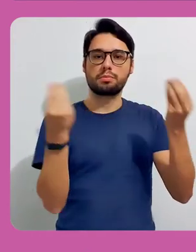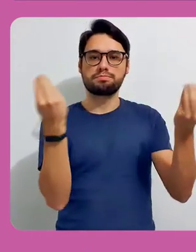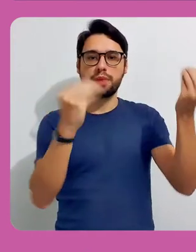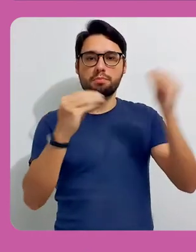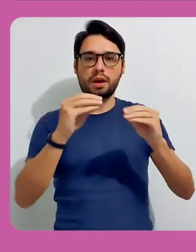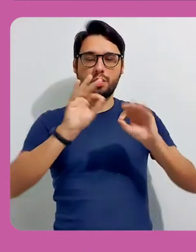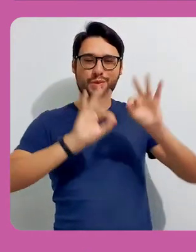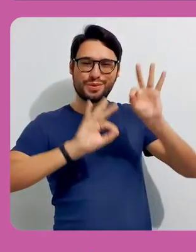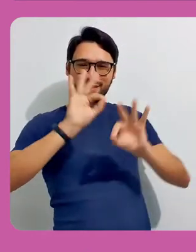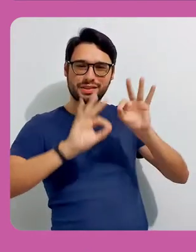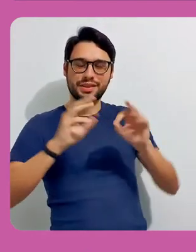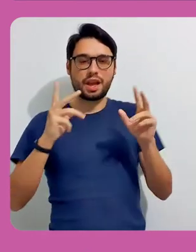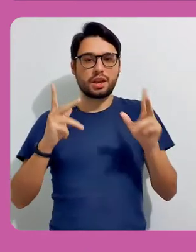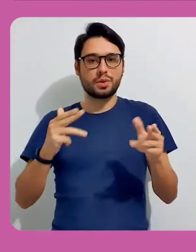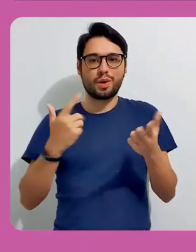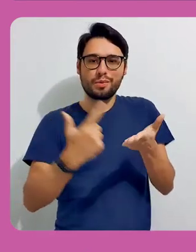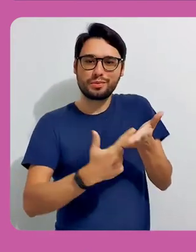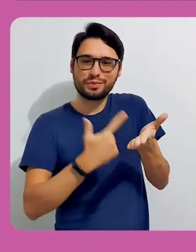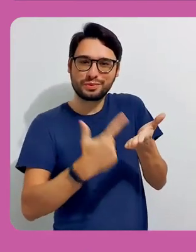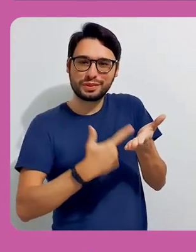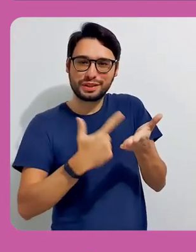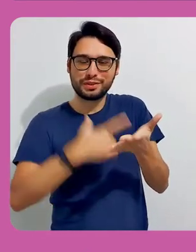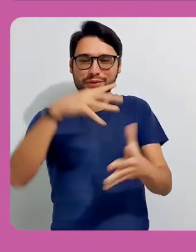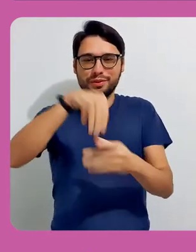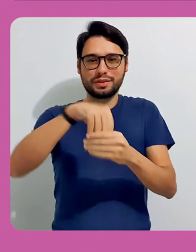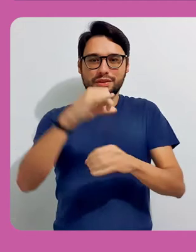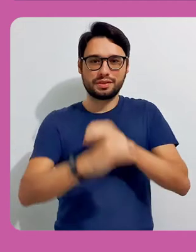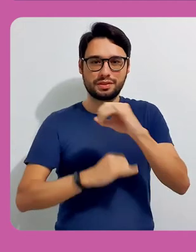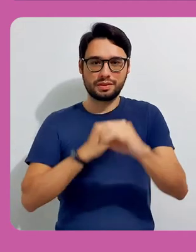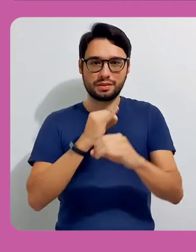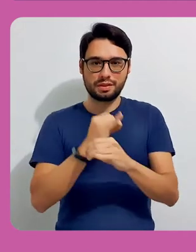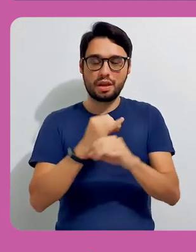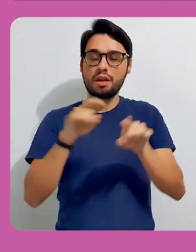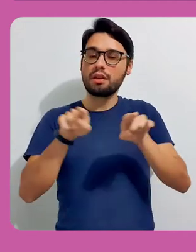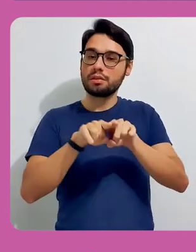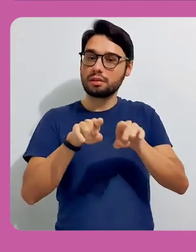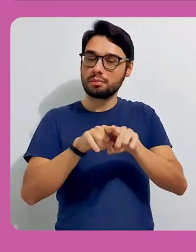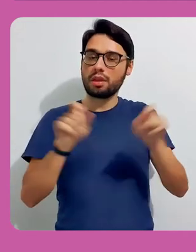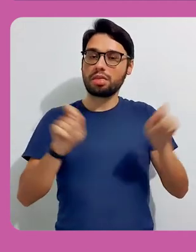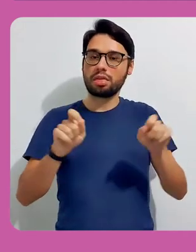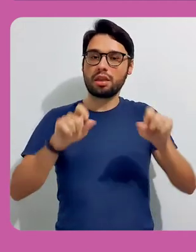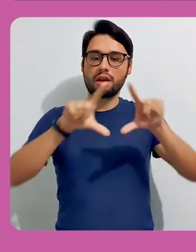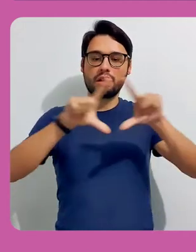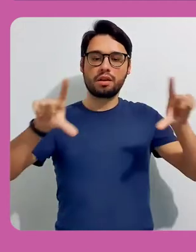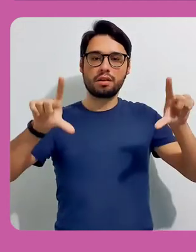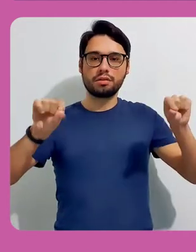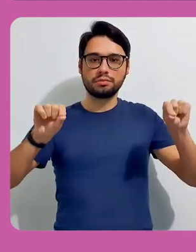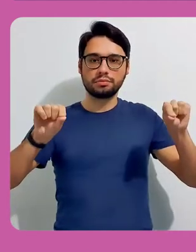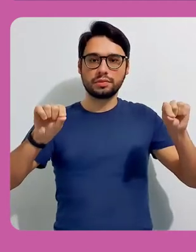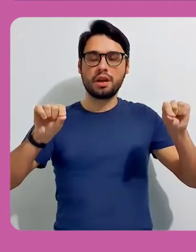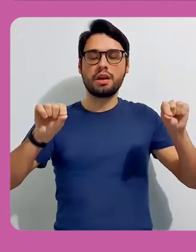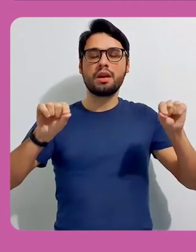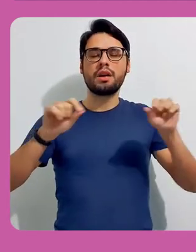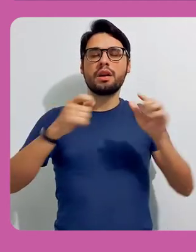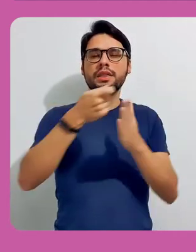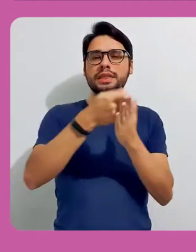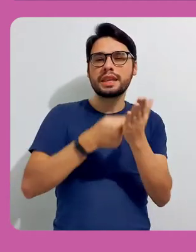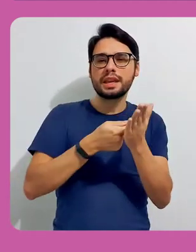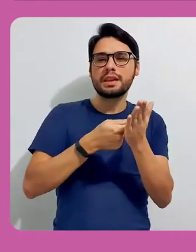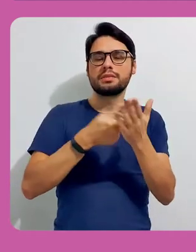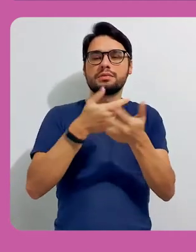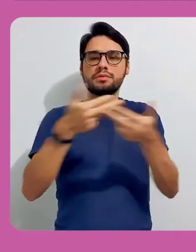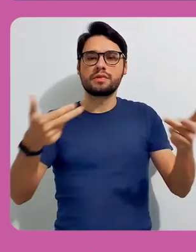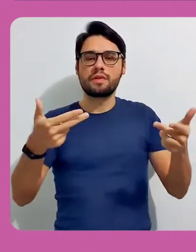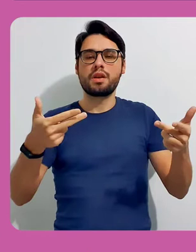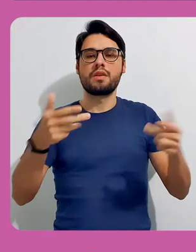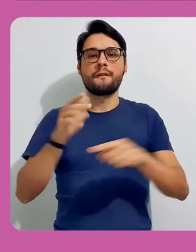incluir capítulos e subcapítulos dentro dele e a gente usa o